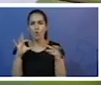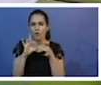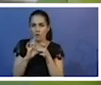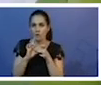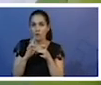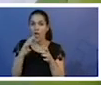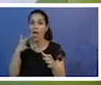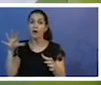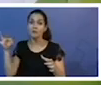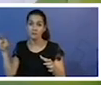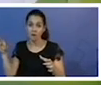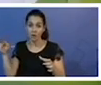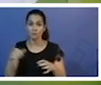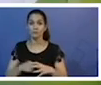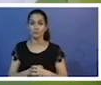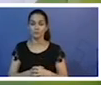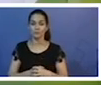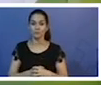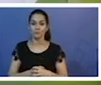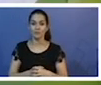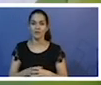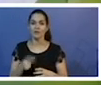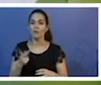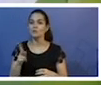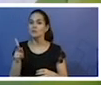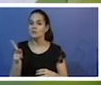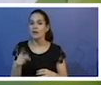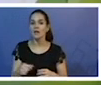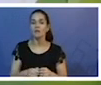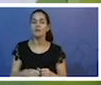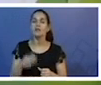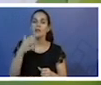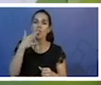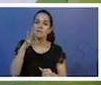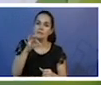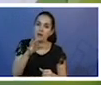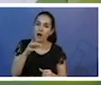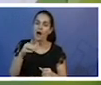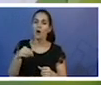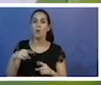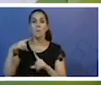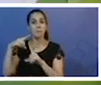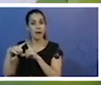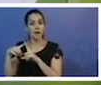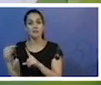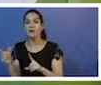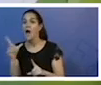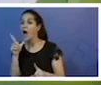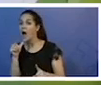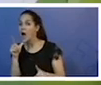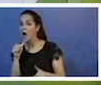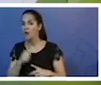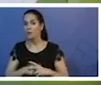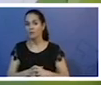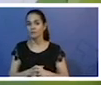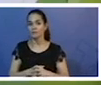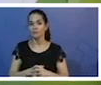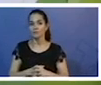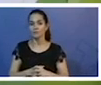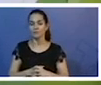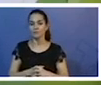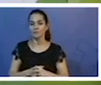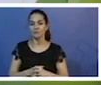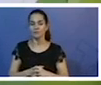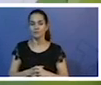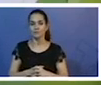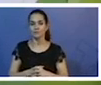sal. Então, o resultado final é sempre um sal mais água. No caso aqui, é o cloreto de sódio mais